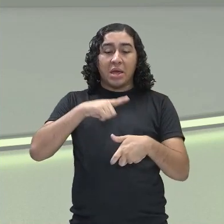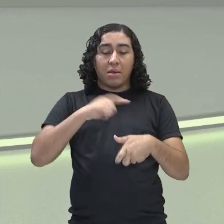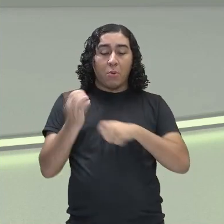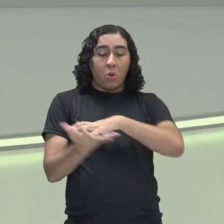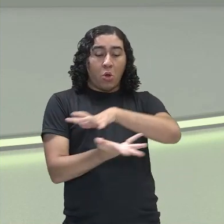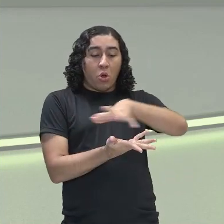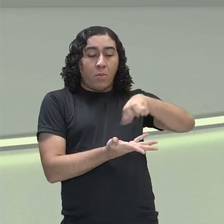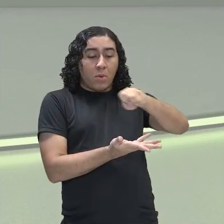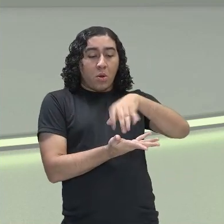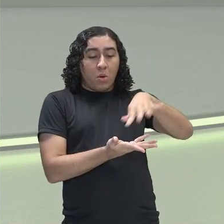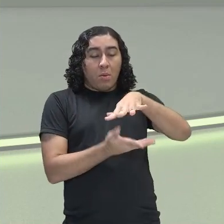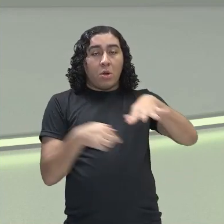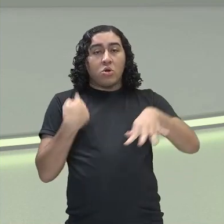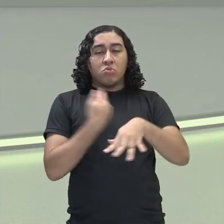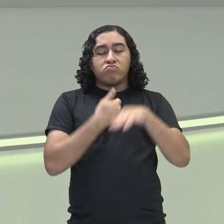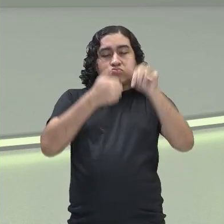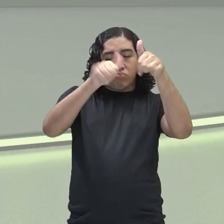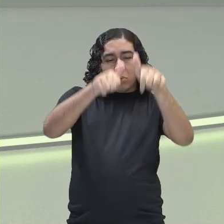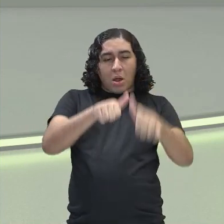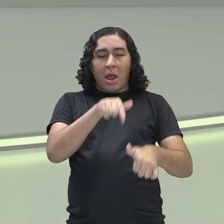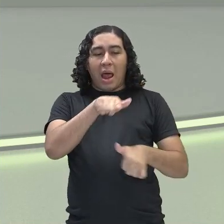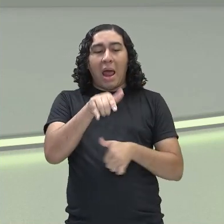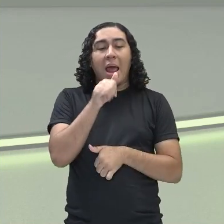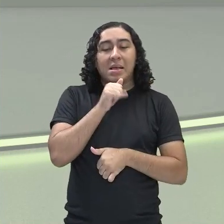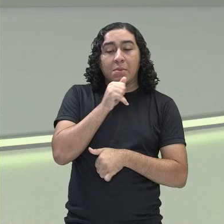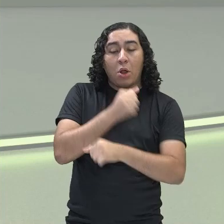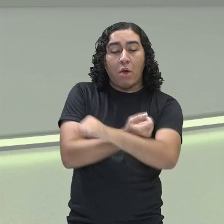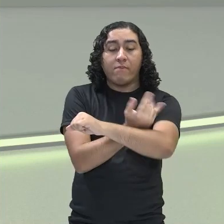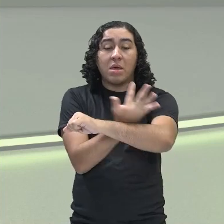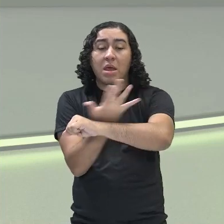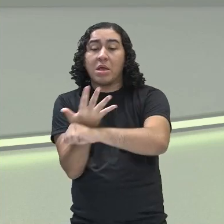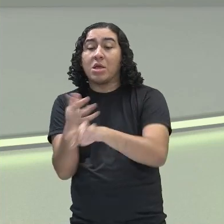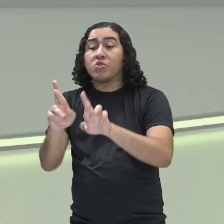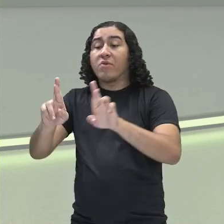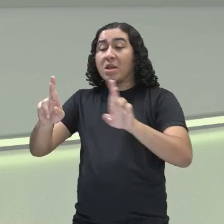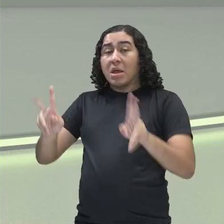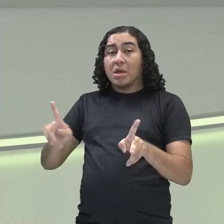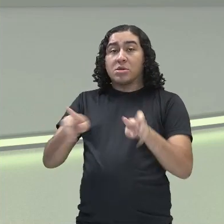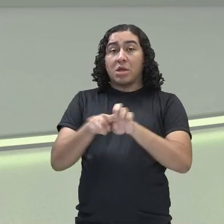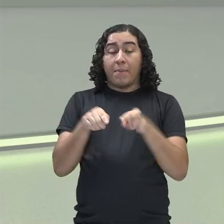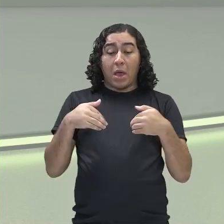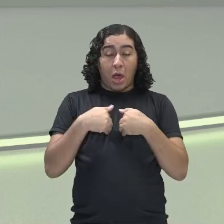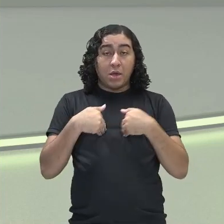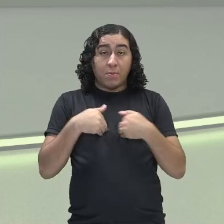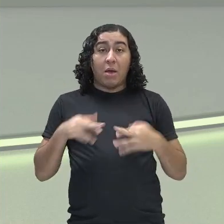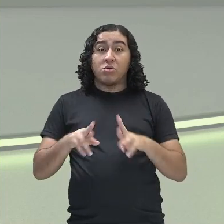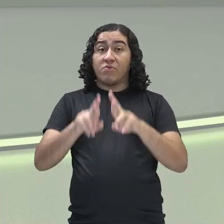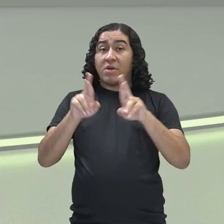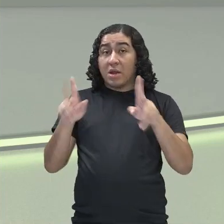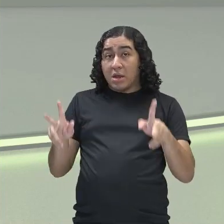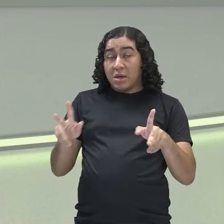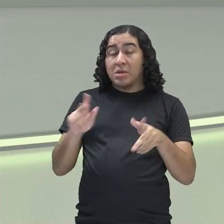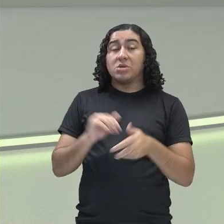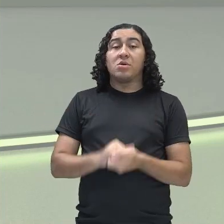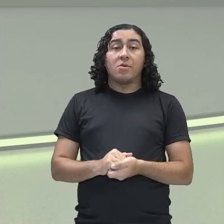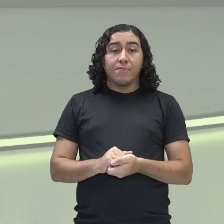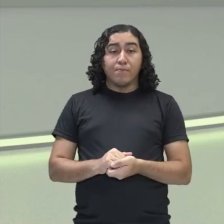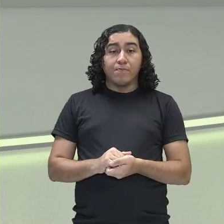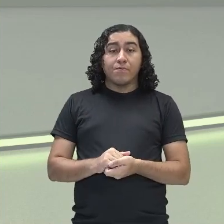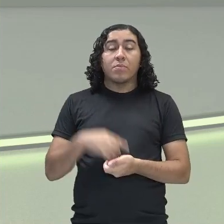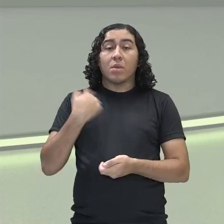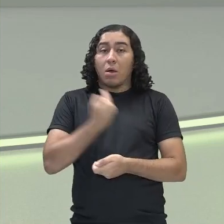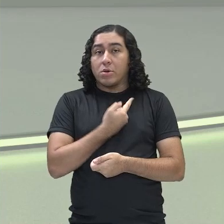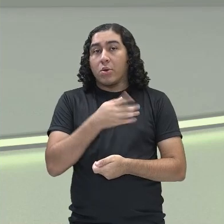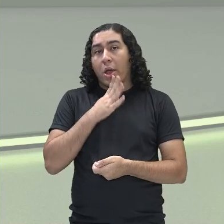vai observar que a vegetação é diferenciada, existem espécies diferenciadas, Então, a gente vai